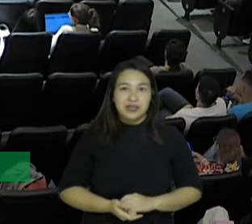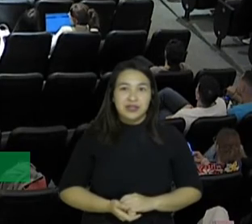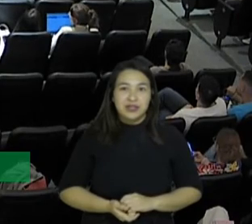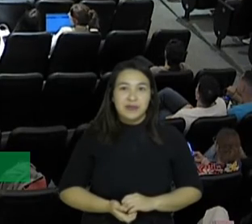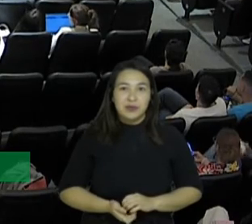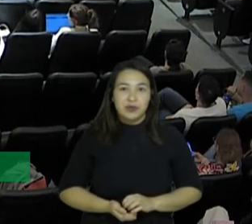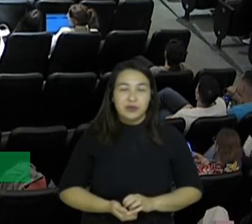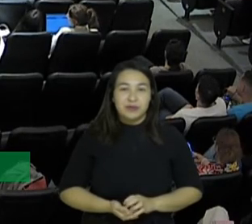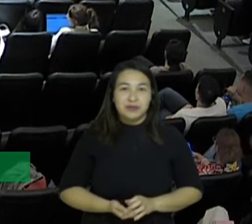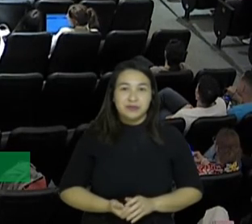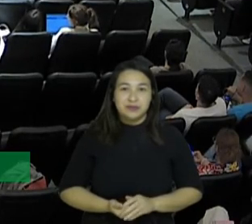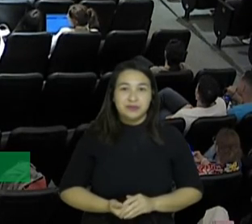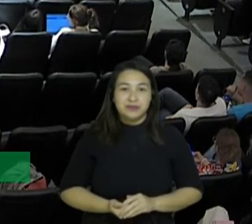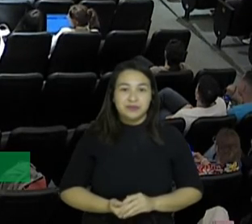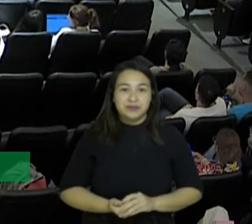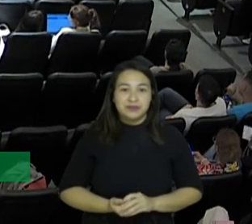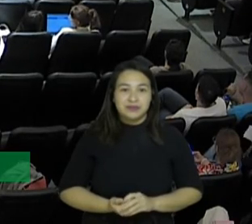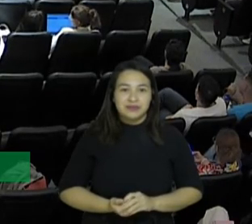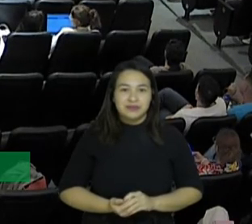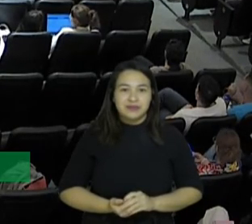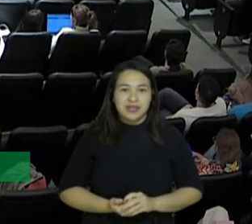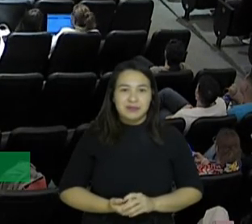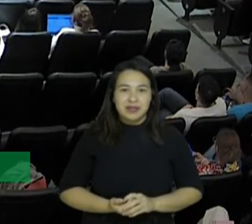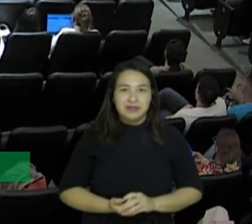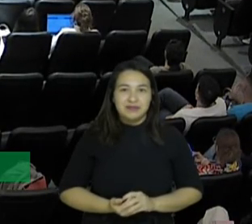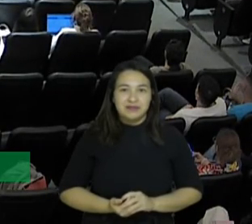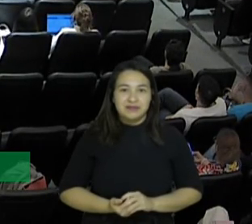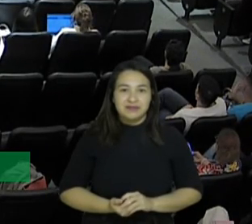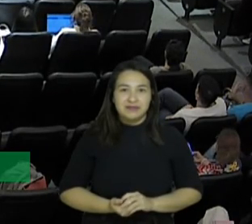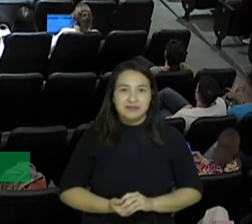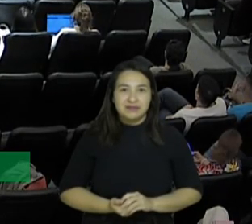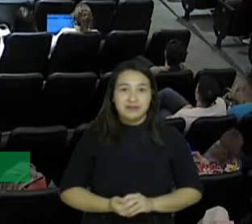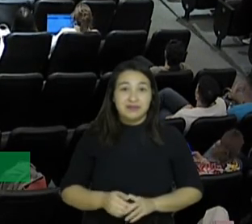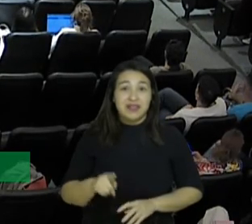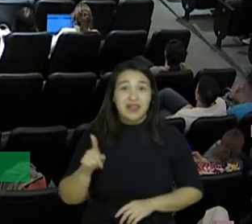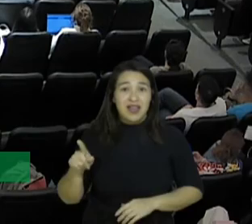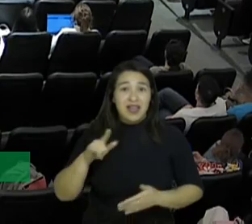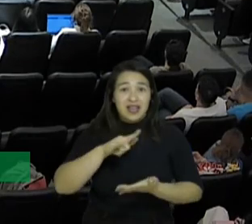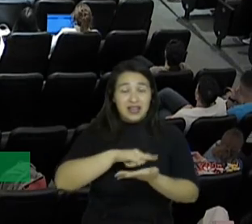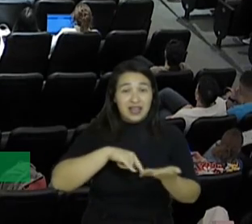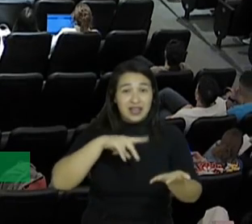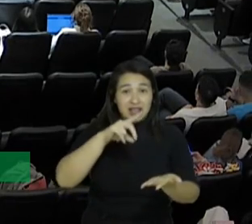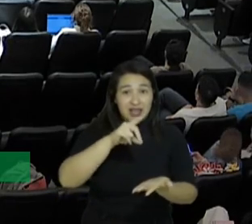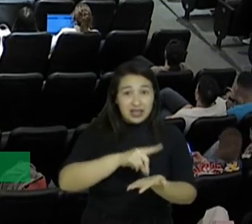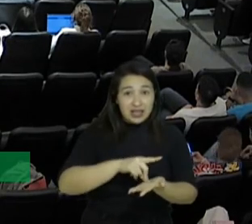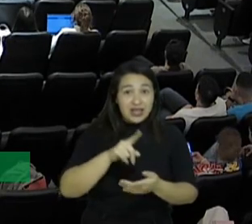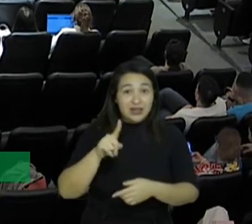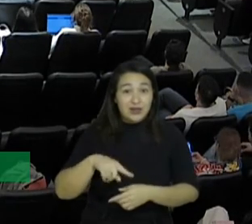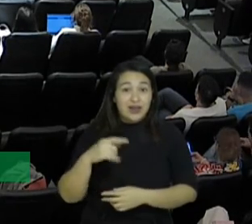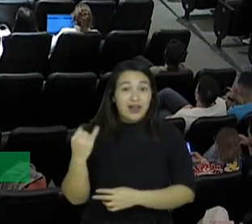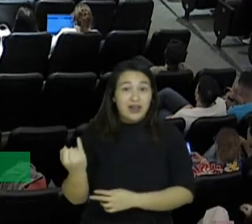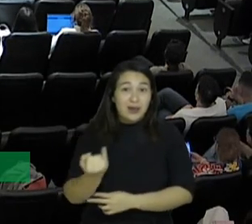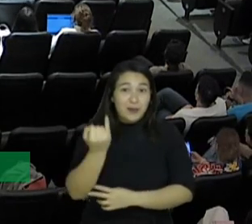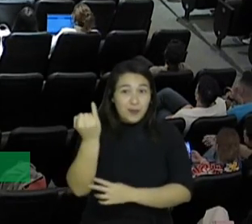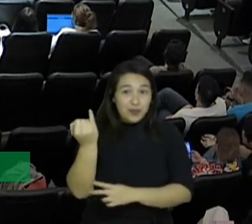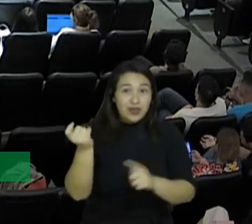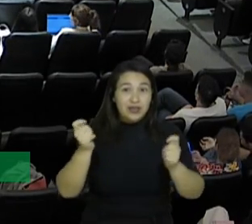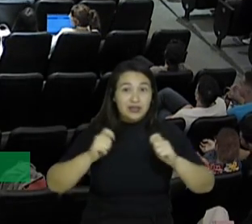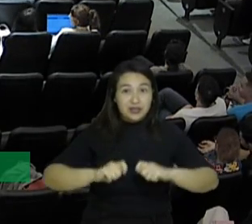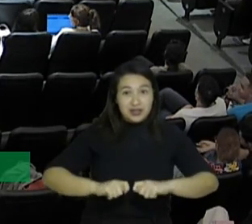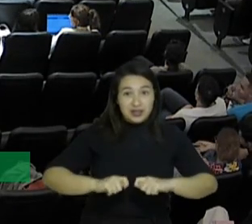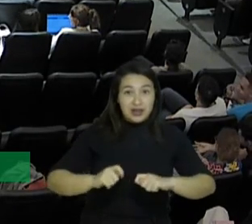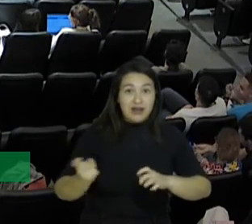Professor vou resumir este tratado deve ser portanto uma ferramenta para nos ajudar a